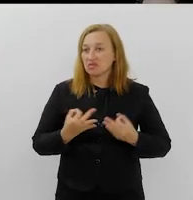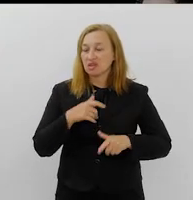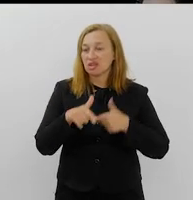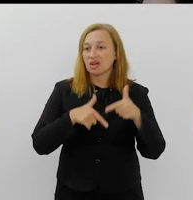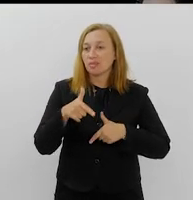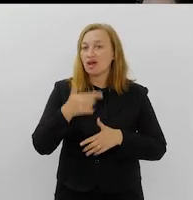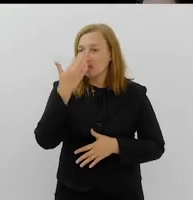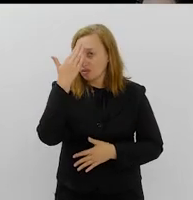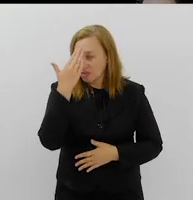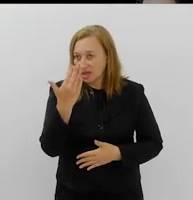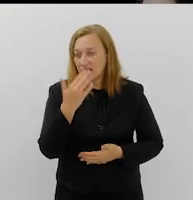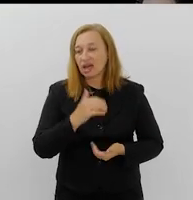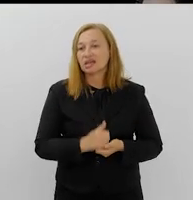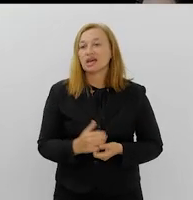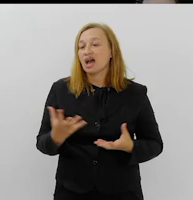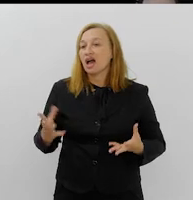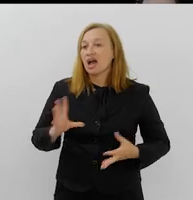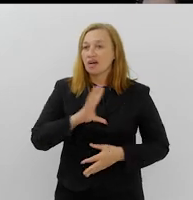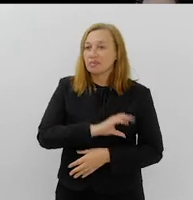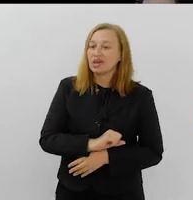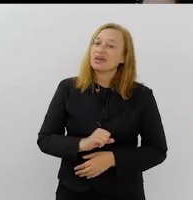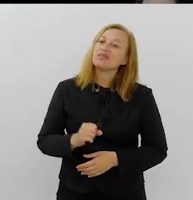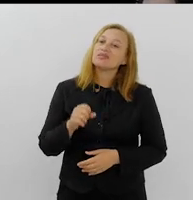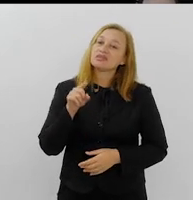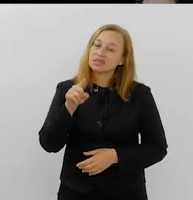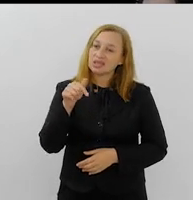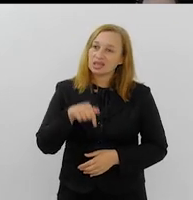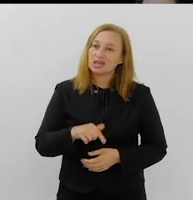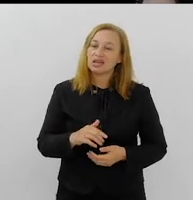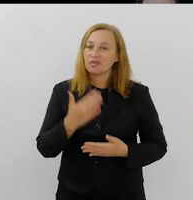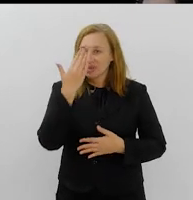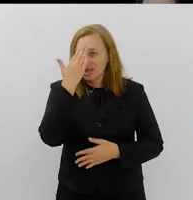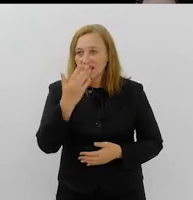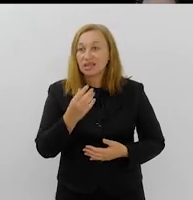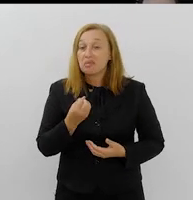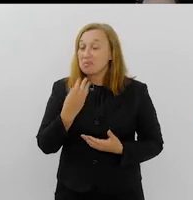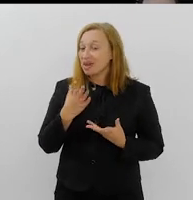executado. Muito obrigada. Adorei ter você aqui.